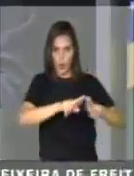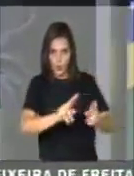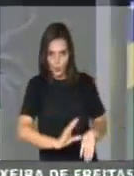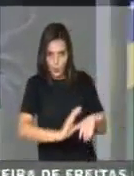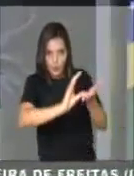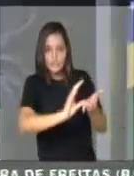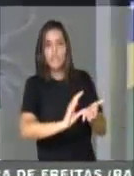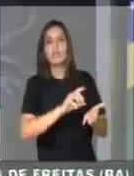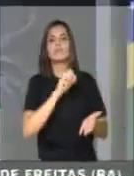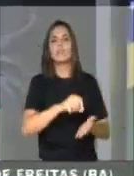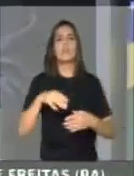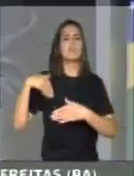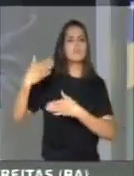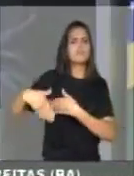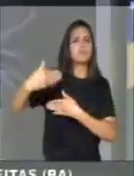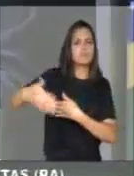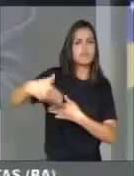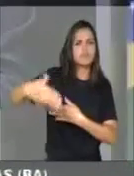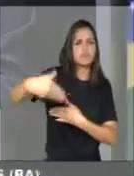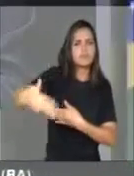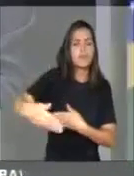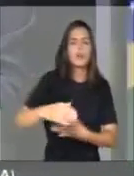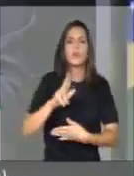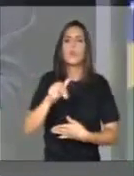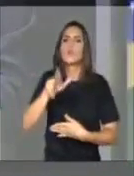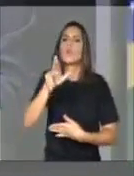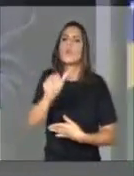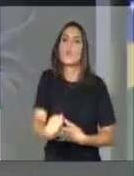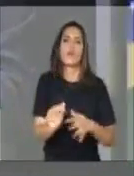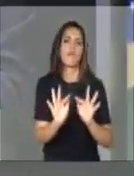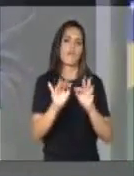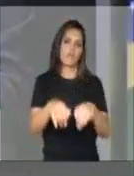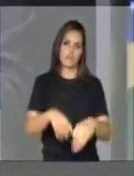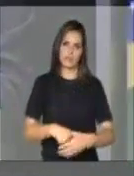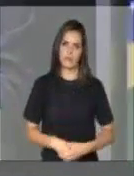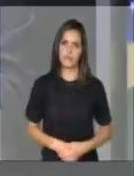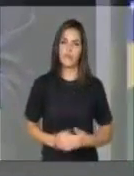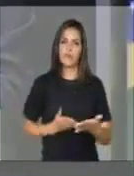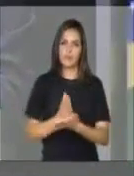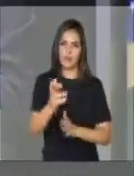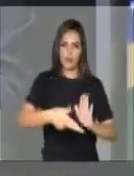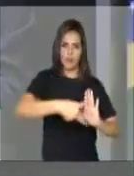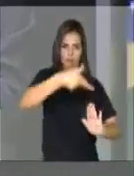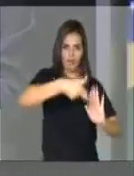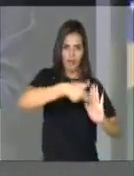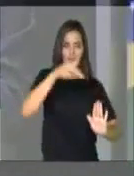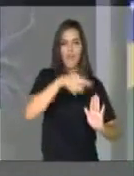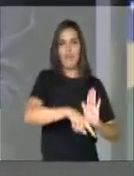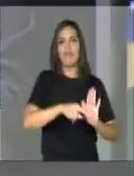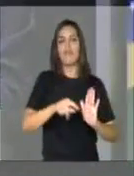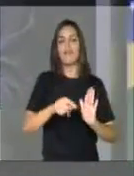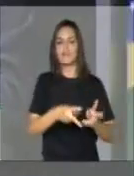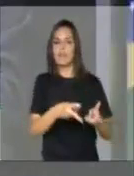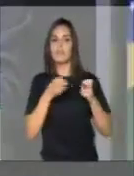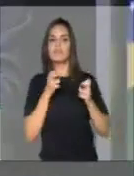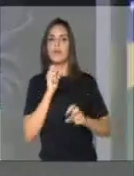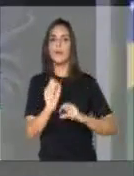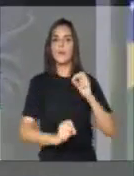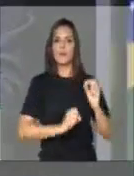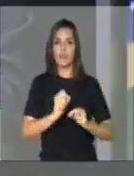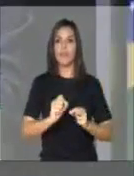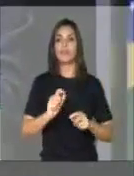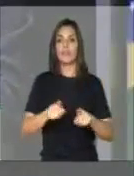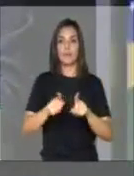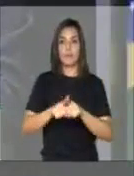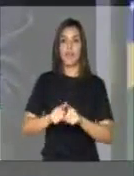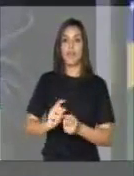CSNU, a seguinte e exaustiva sequência de passos. Publica-se a resolução, o MRE identifica e traduz, a Casa